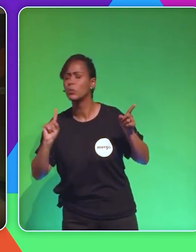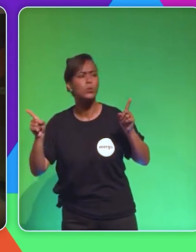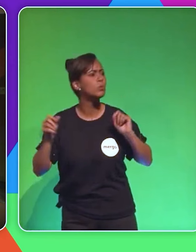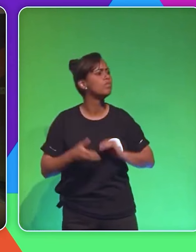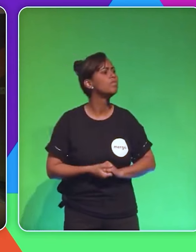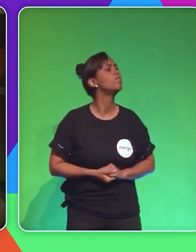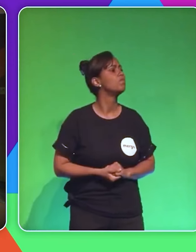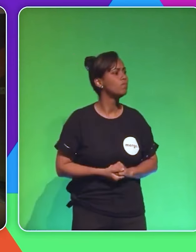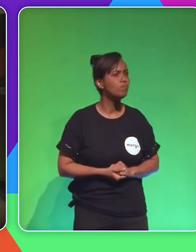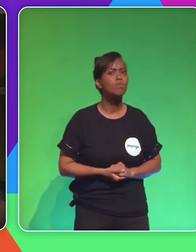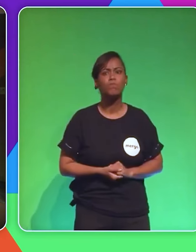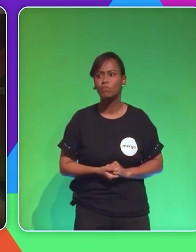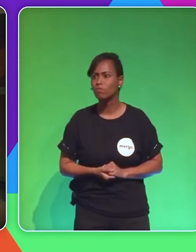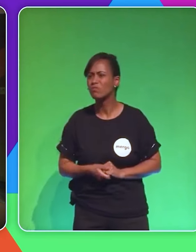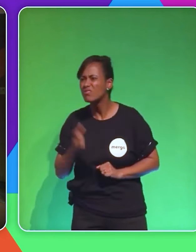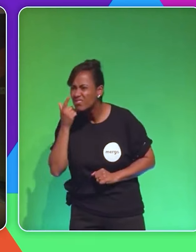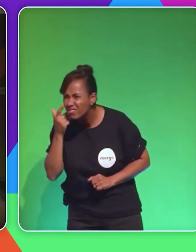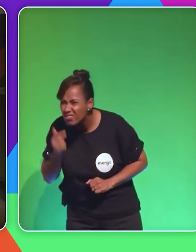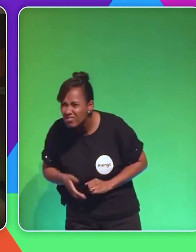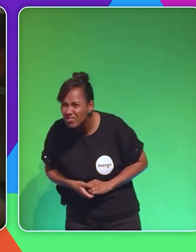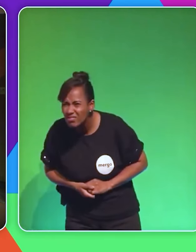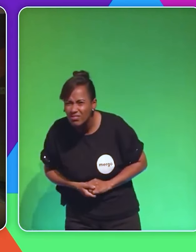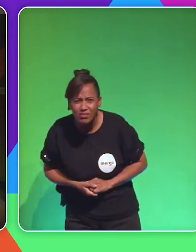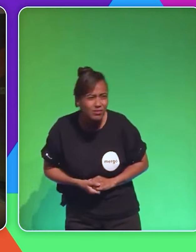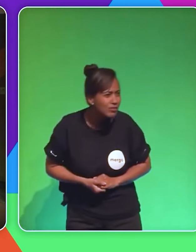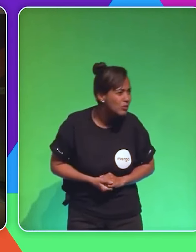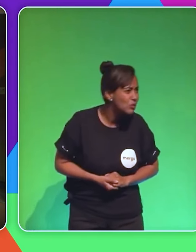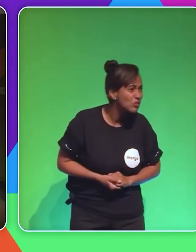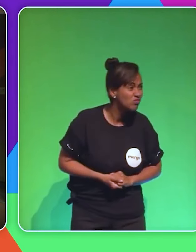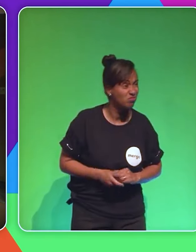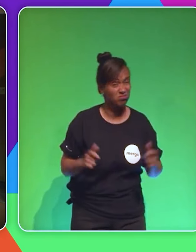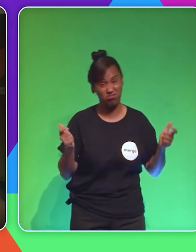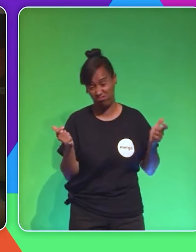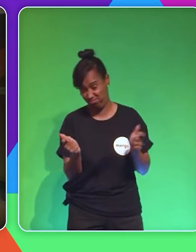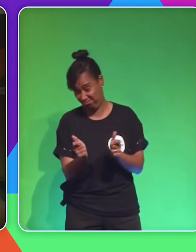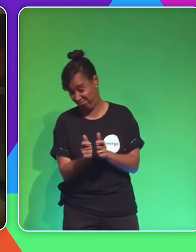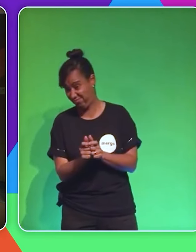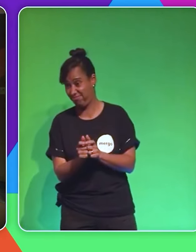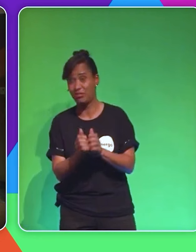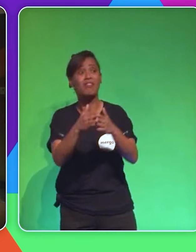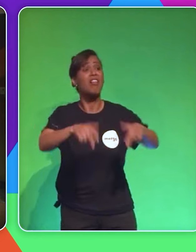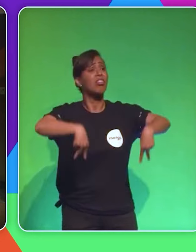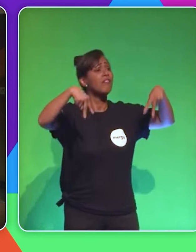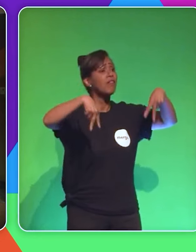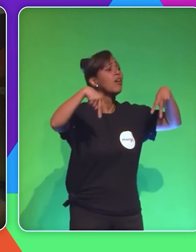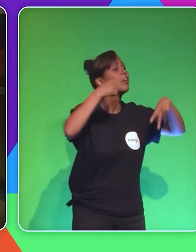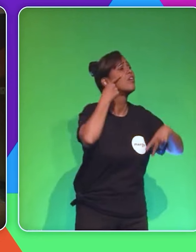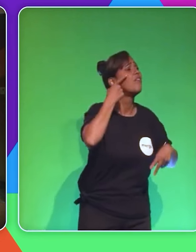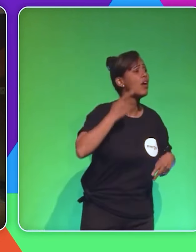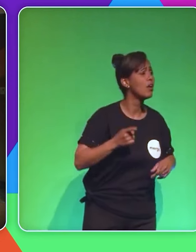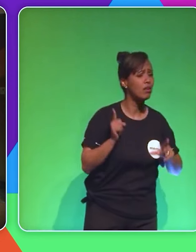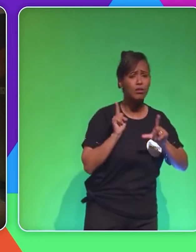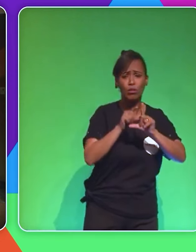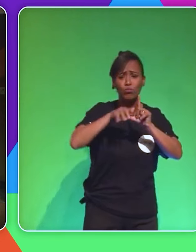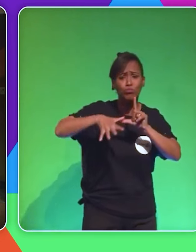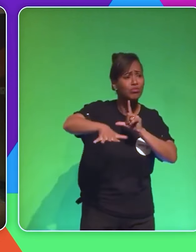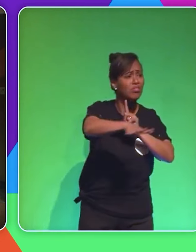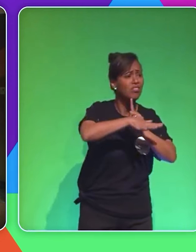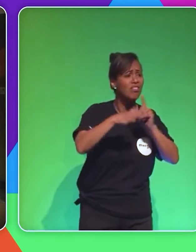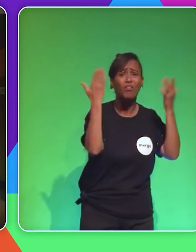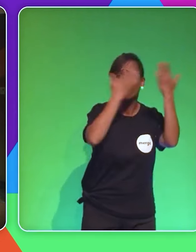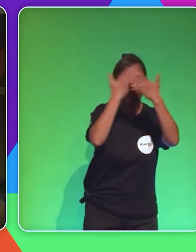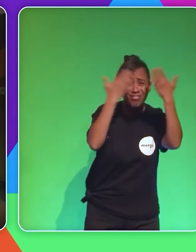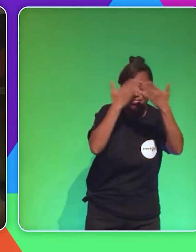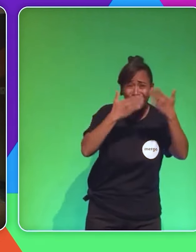favor deixa eu ver Ixe tá meio ruim vocês podem levantar aí não não tô